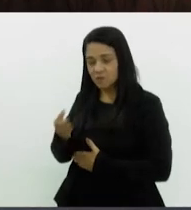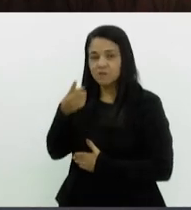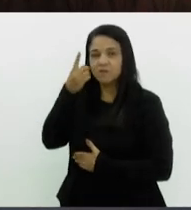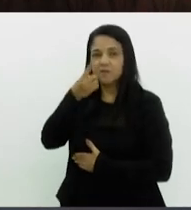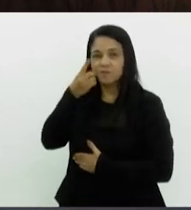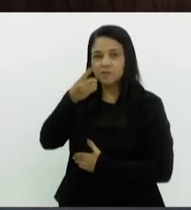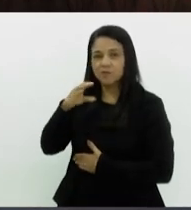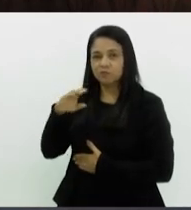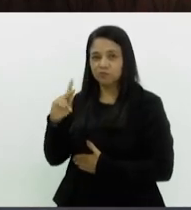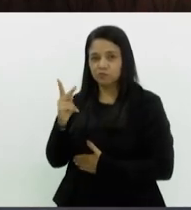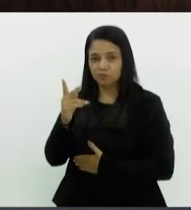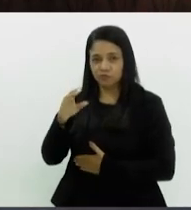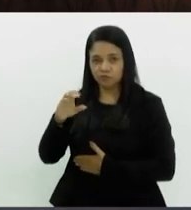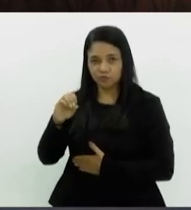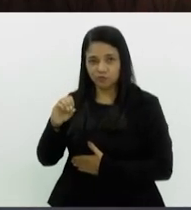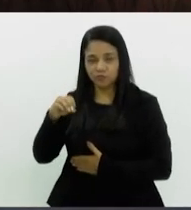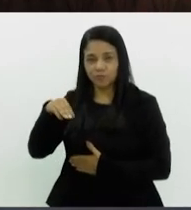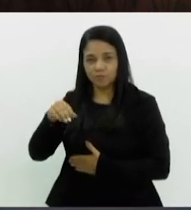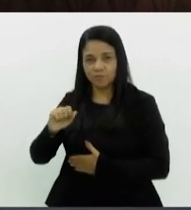a preside.